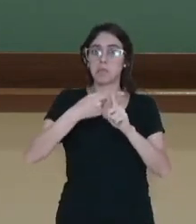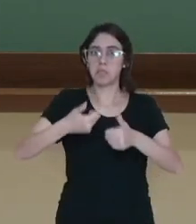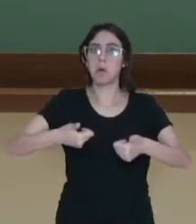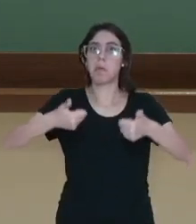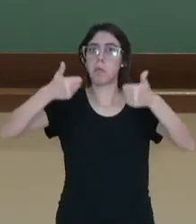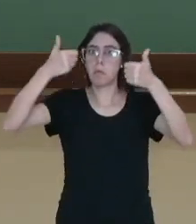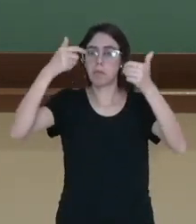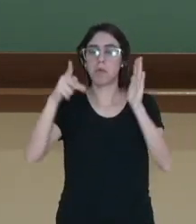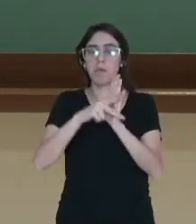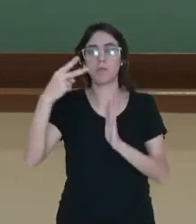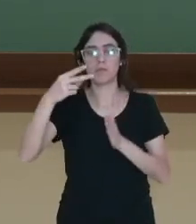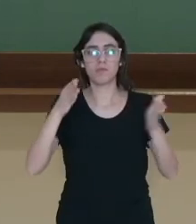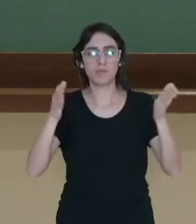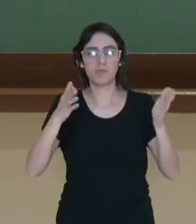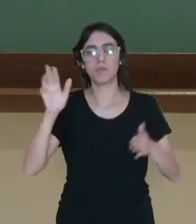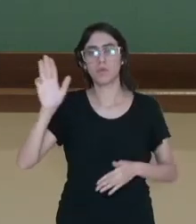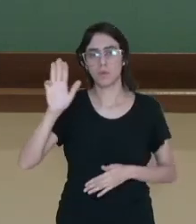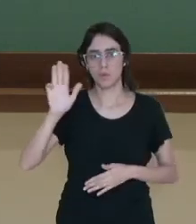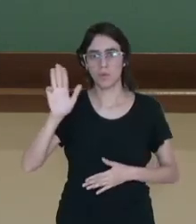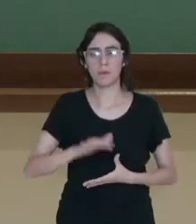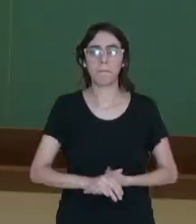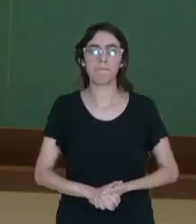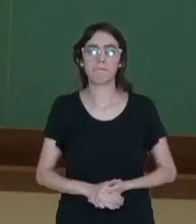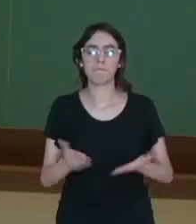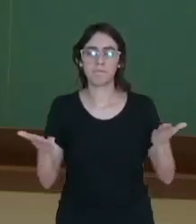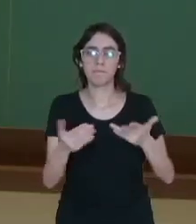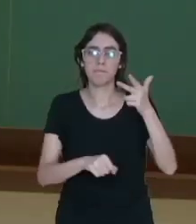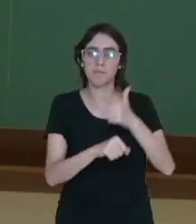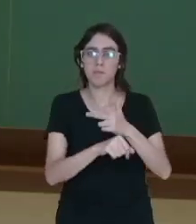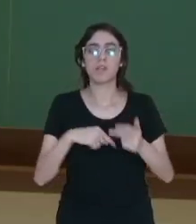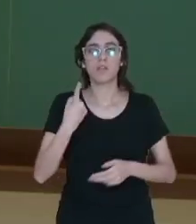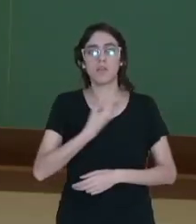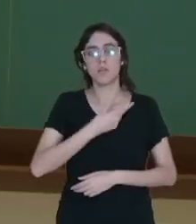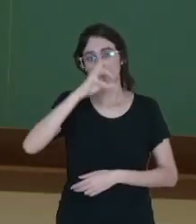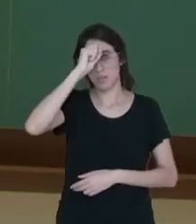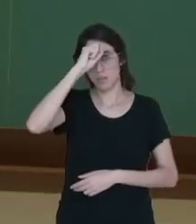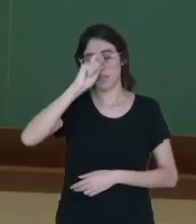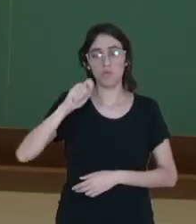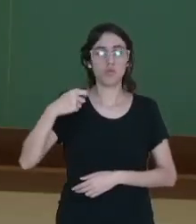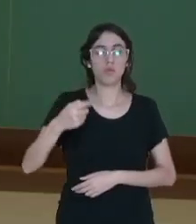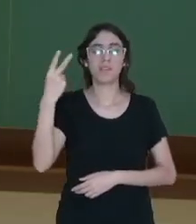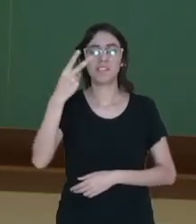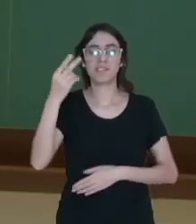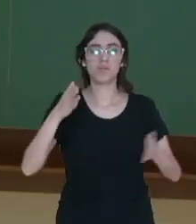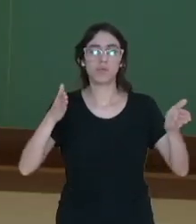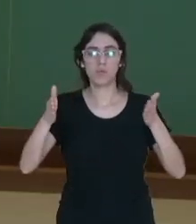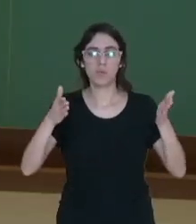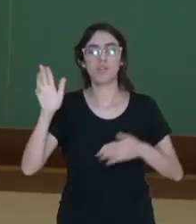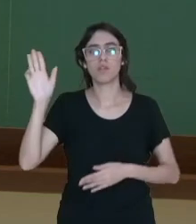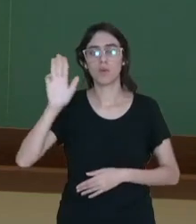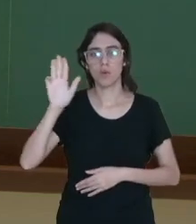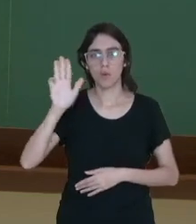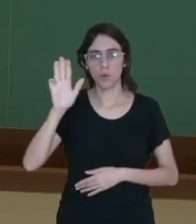segundo mandato do governo Lula. Nesse vídeo, nós falamos sobre o segundo governo